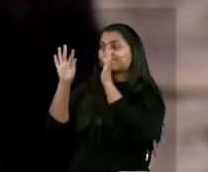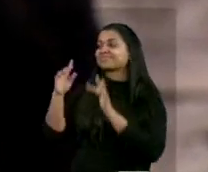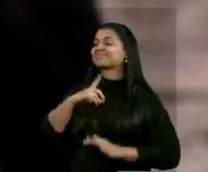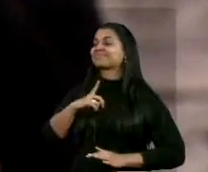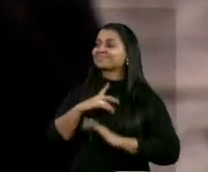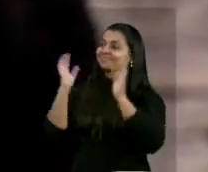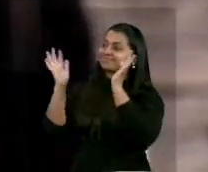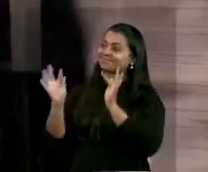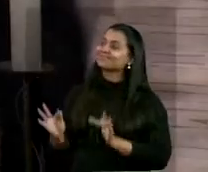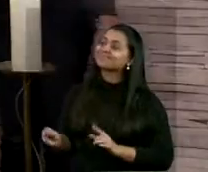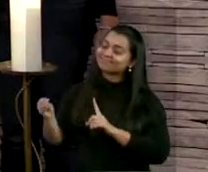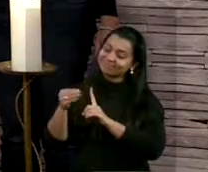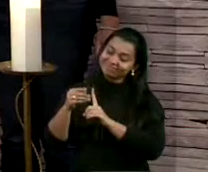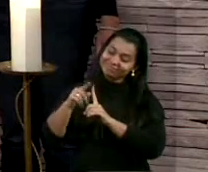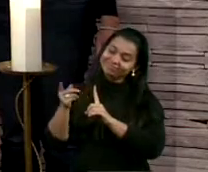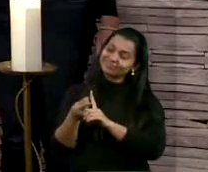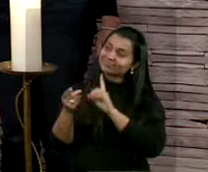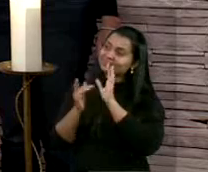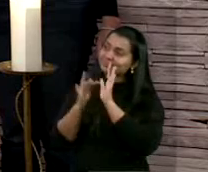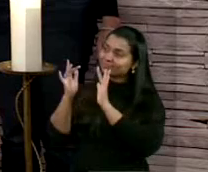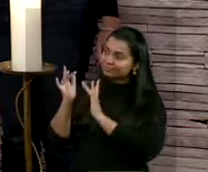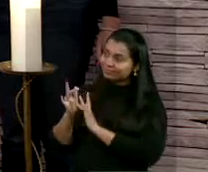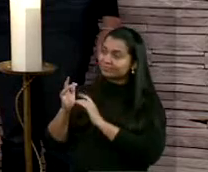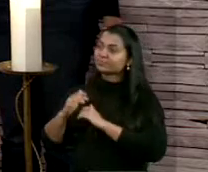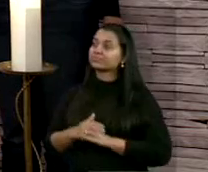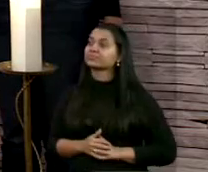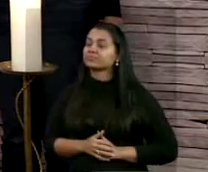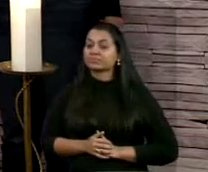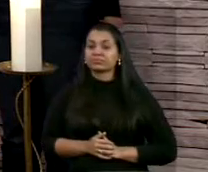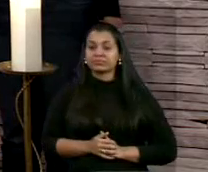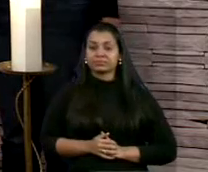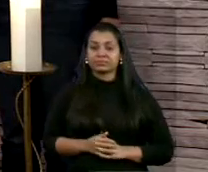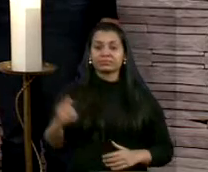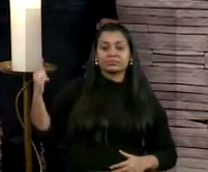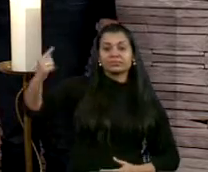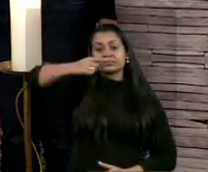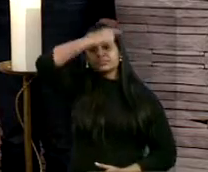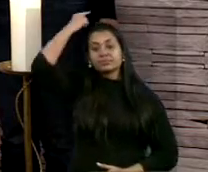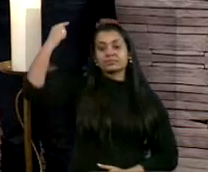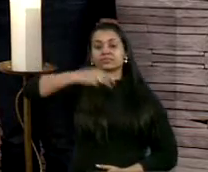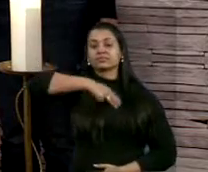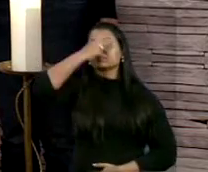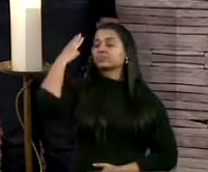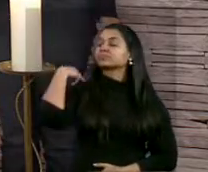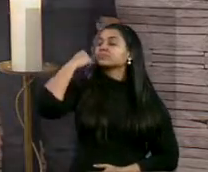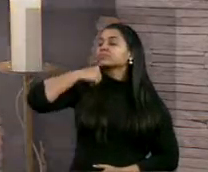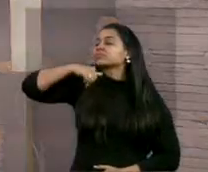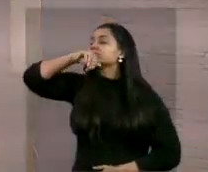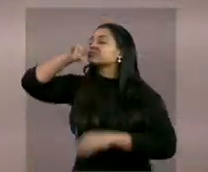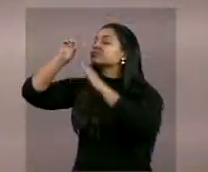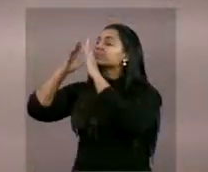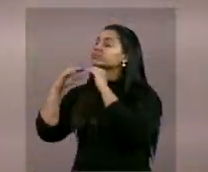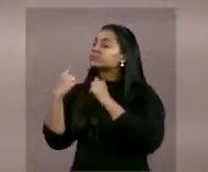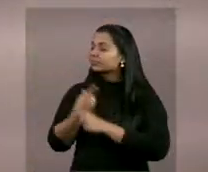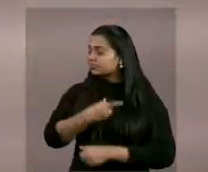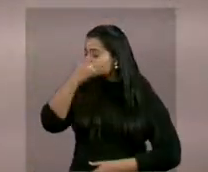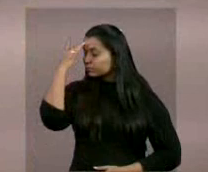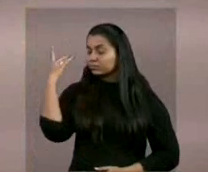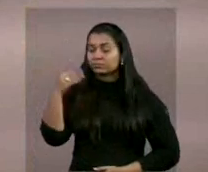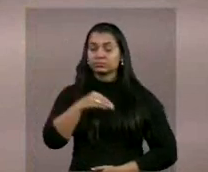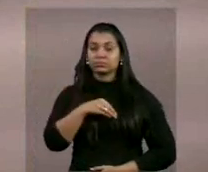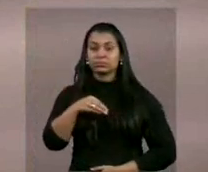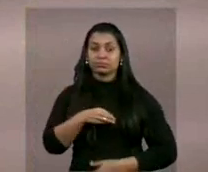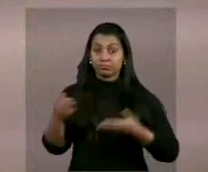convosco. Bendita sois vós entre as mulheres, e bendito é o fruto do vosso ventre, Jesus. Santa Maria, Mãe de